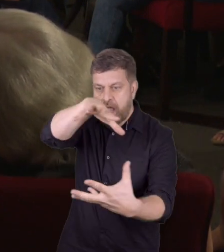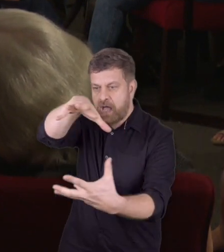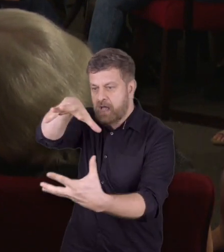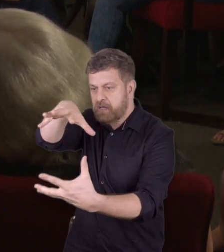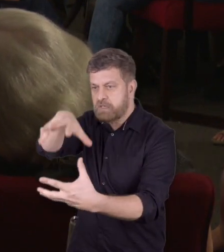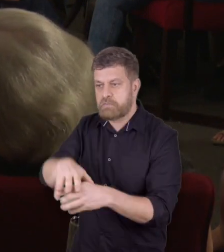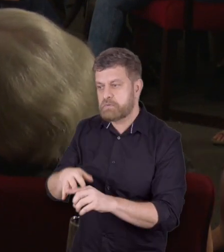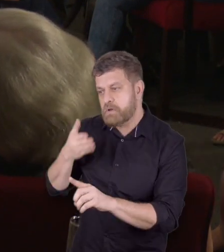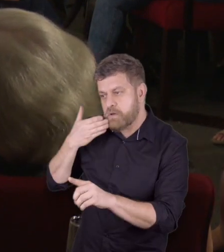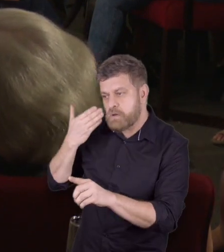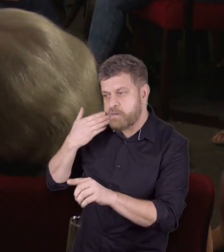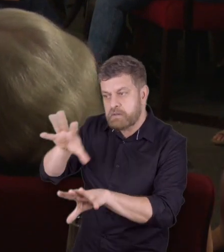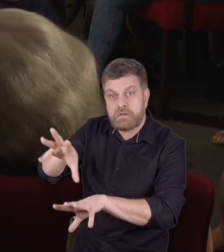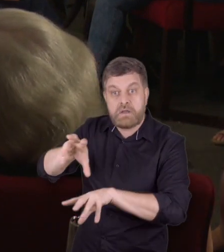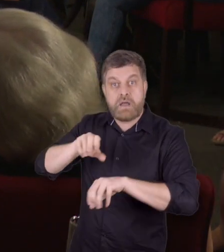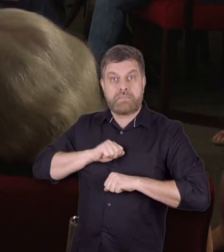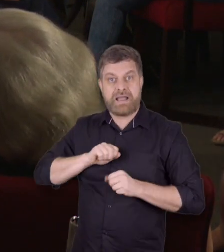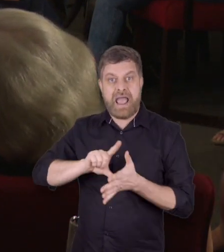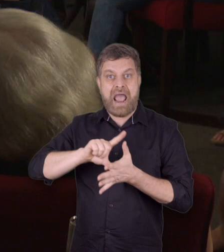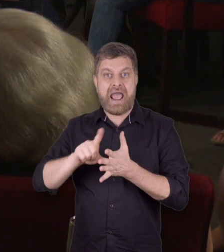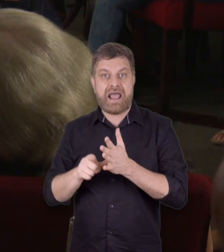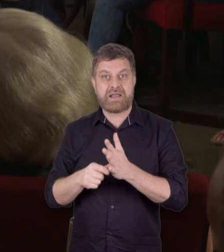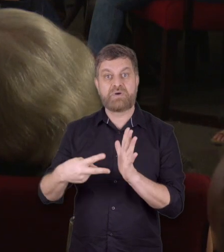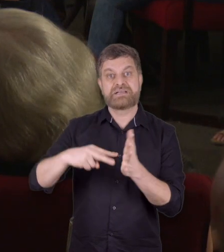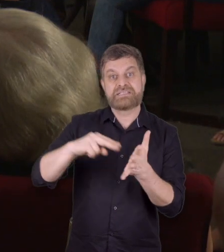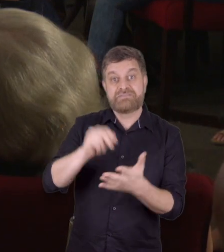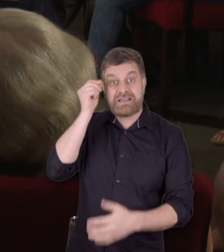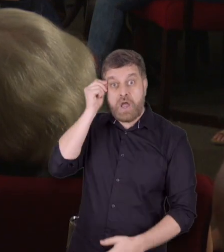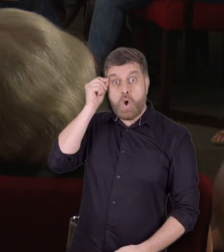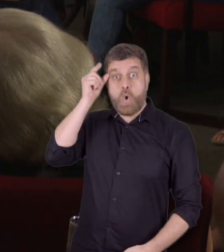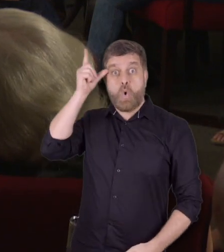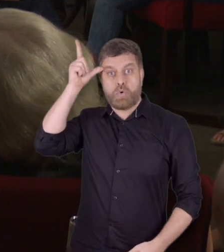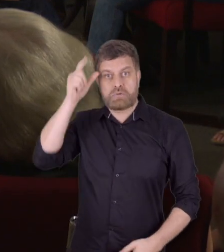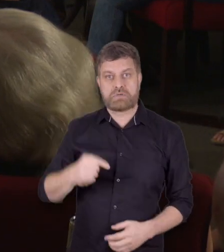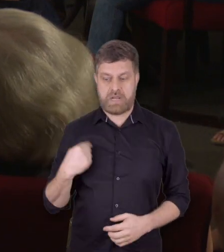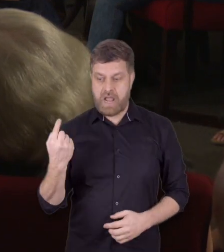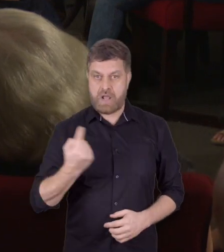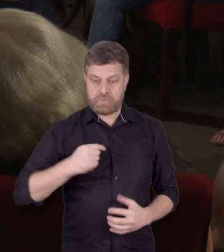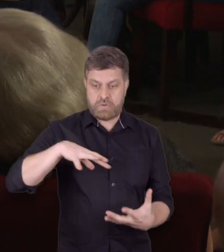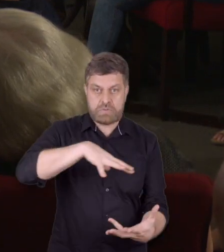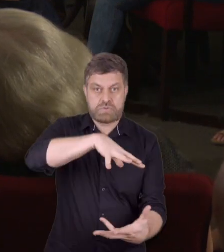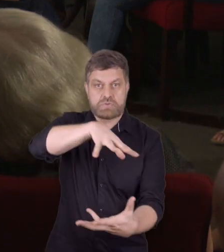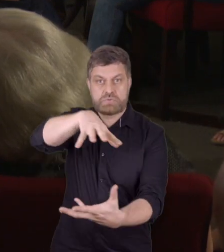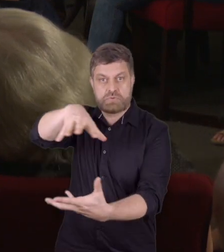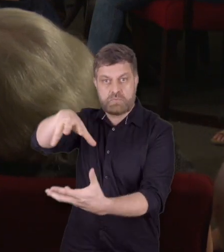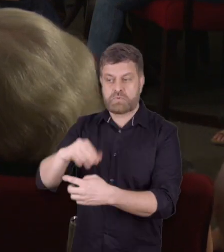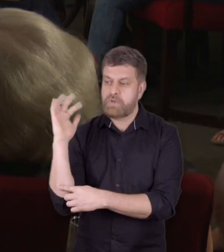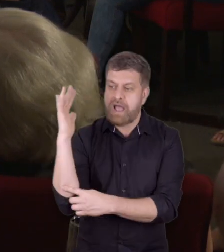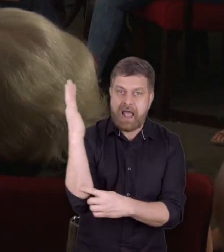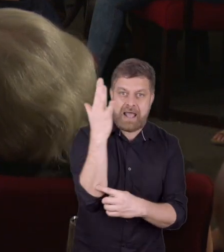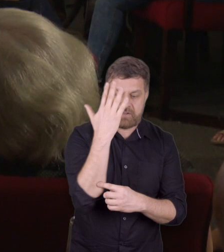nos cercando disso que nós vamos chamar mais à frente de cultura. E agora o nosso mundo é um mundo